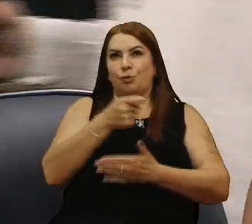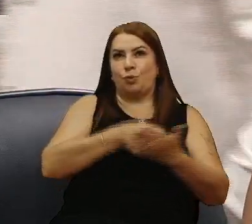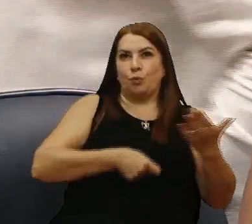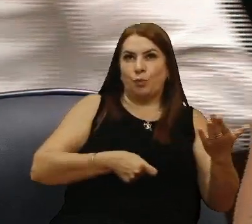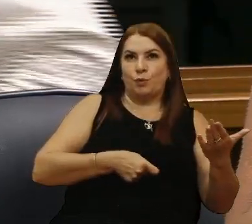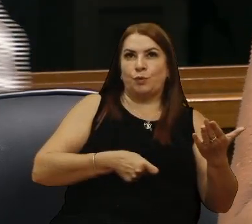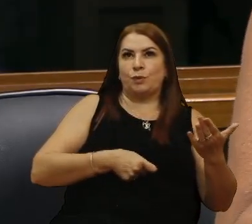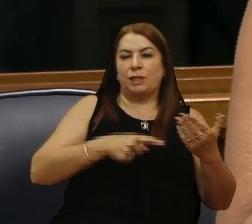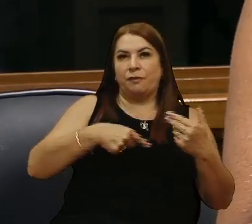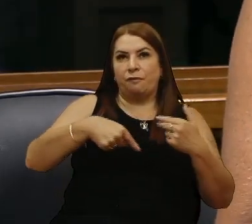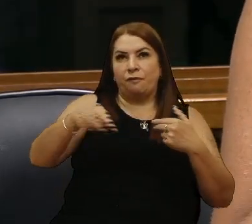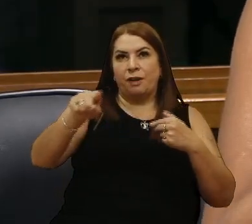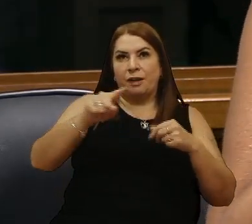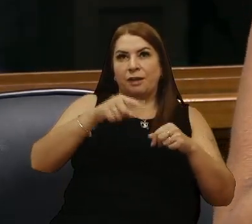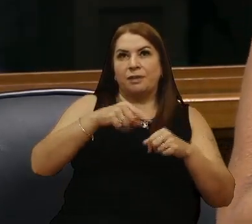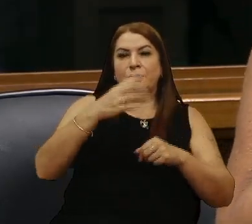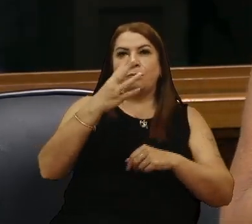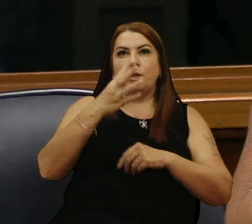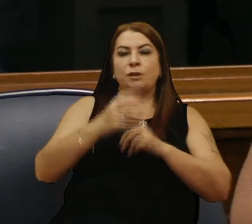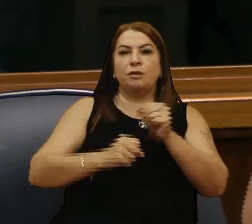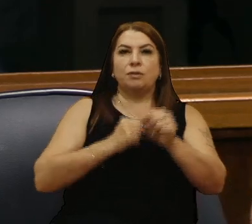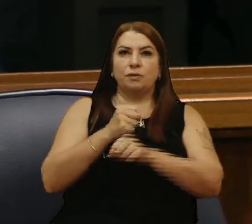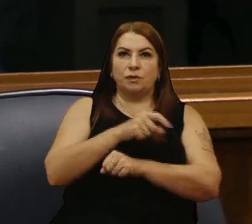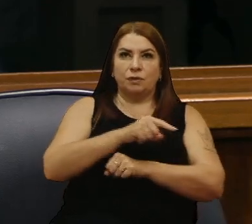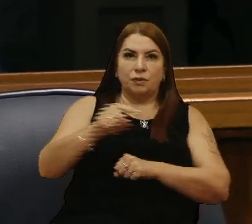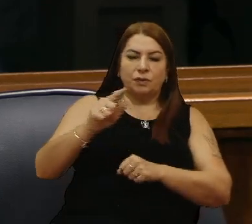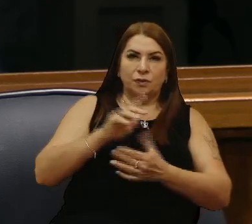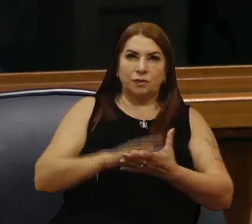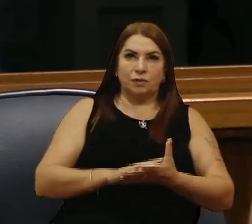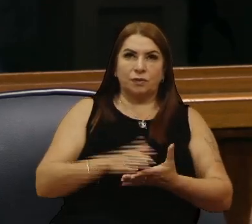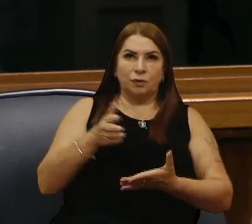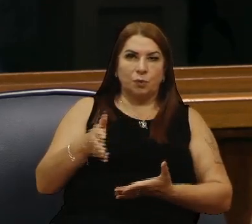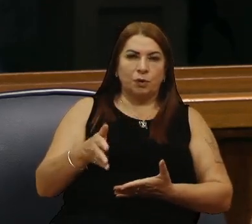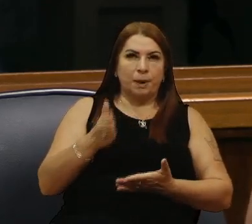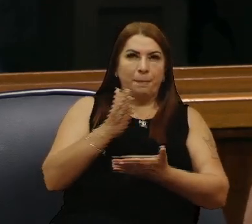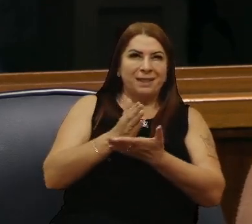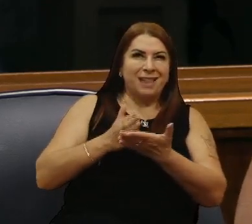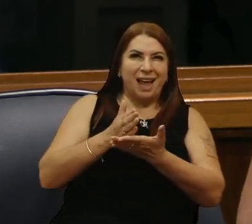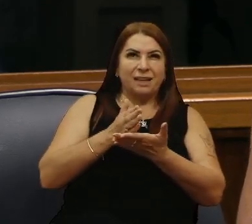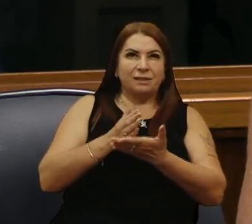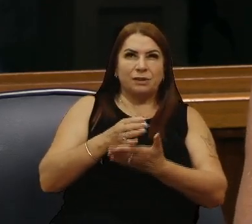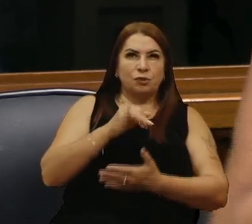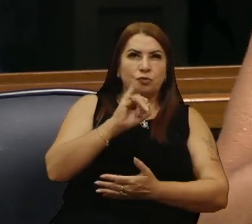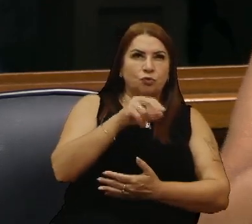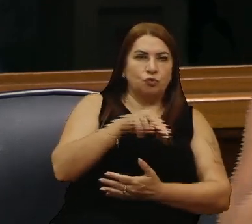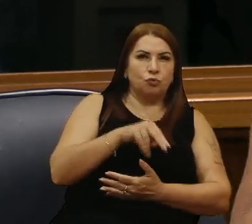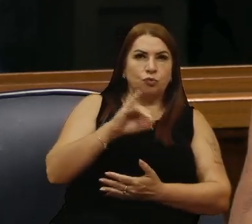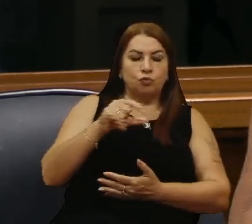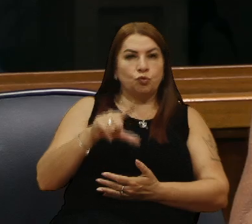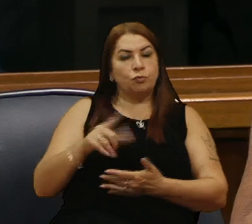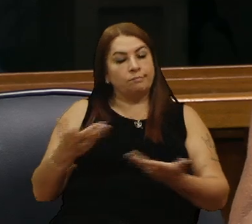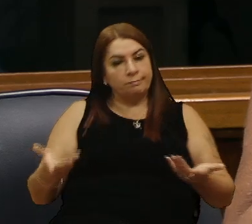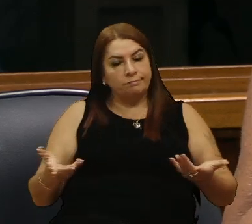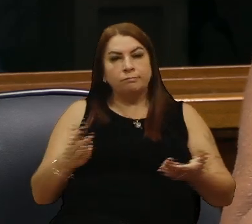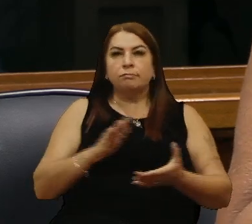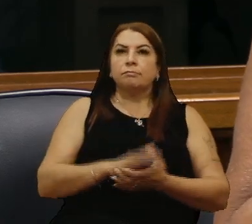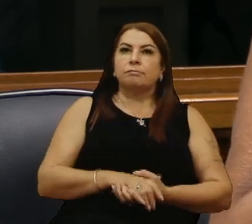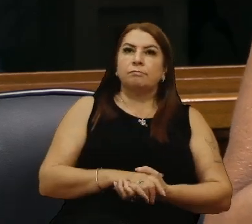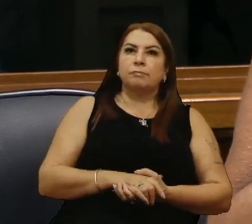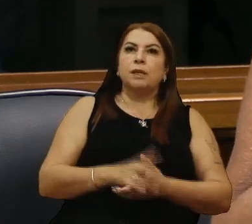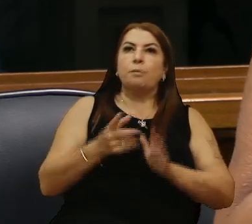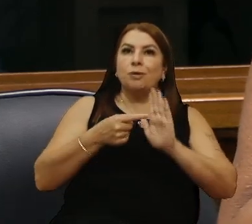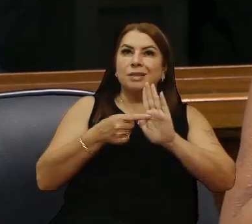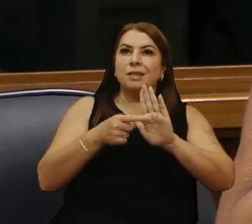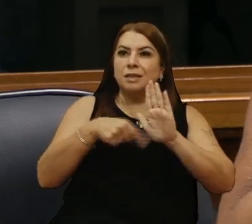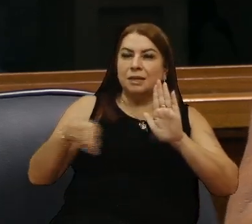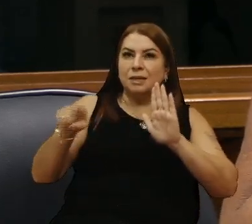que vai vencer os 4 anos, provavelmente agora na metade, acho que é junho ou julho. Então, trazendo